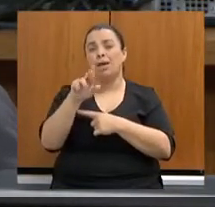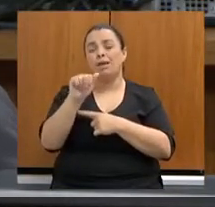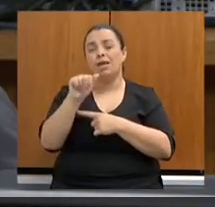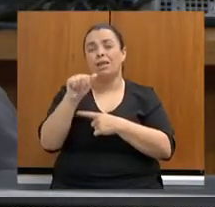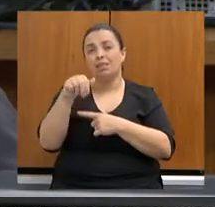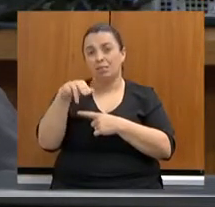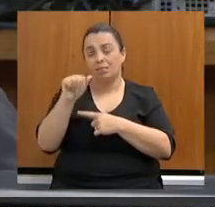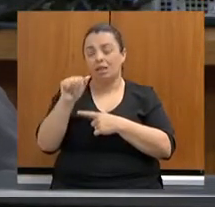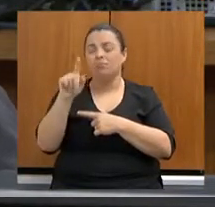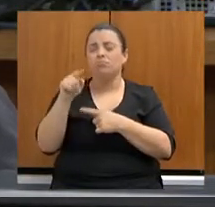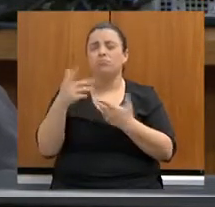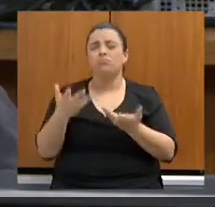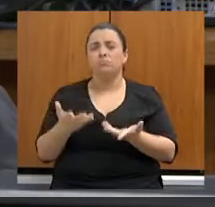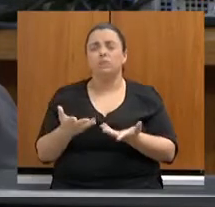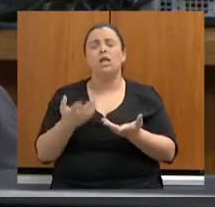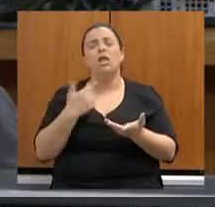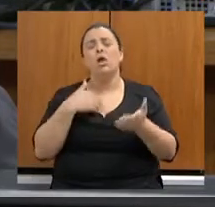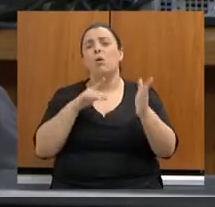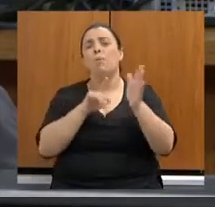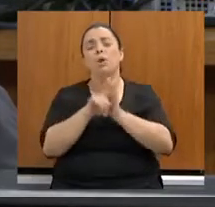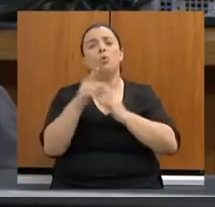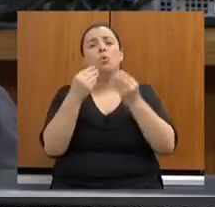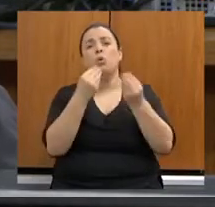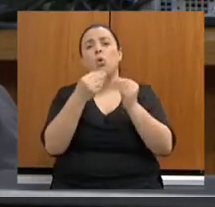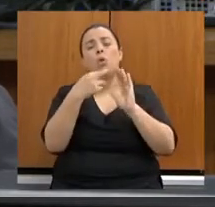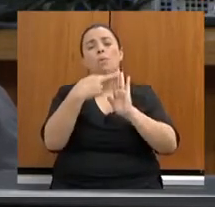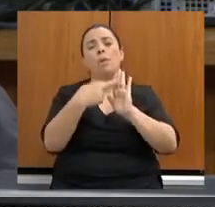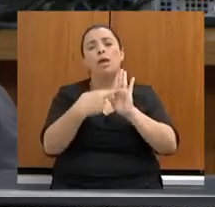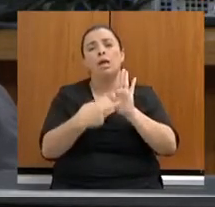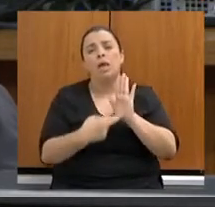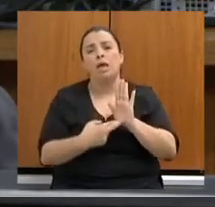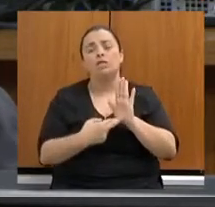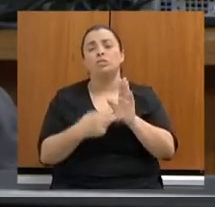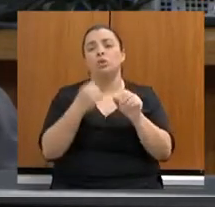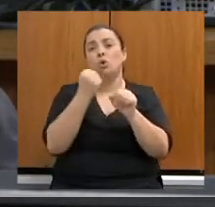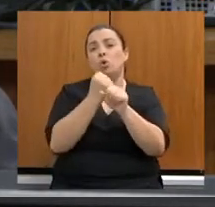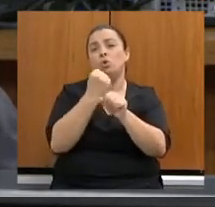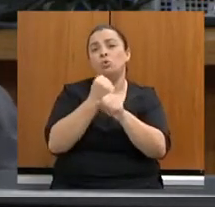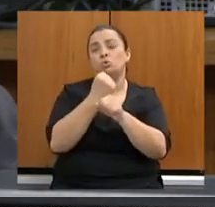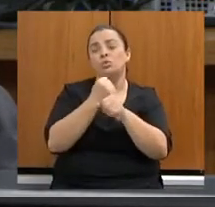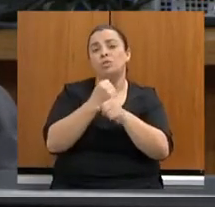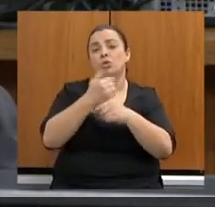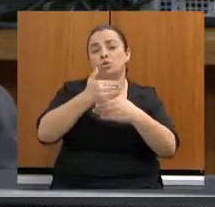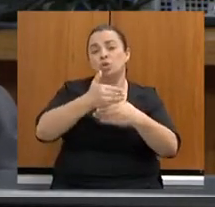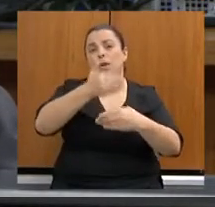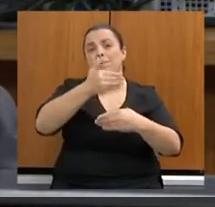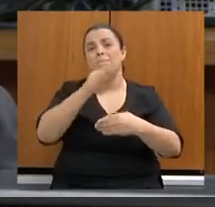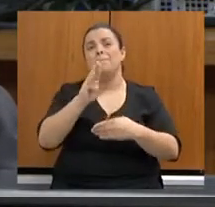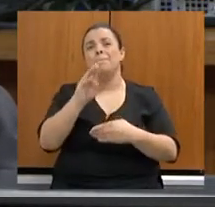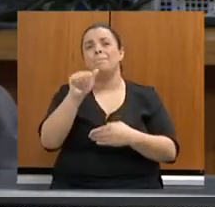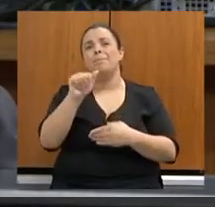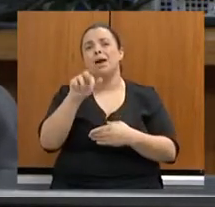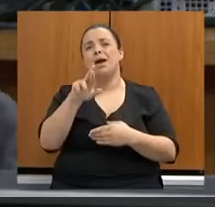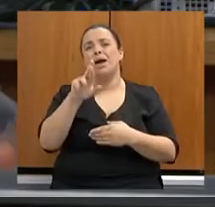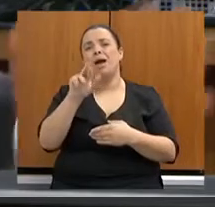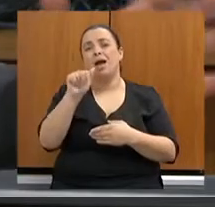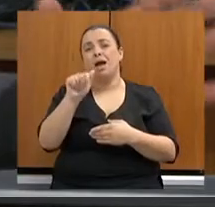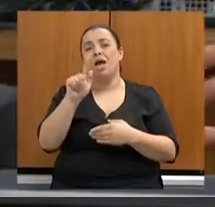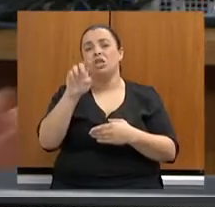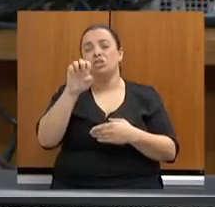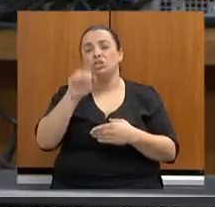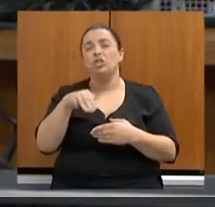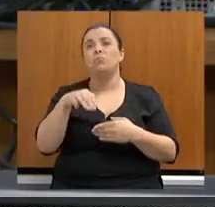regulamentação da construção de barragens para reservação de água e a gente sabe que é muito importante